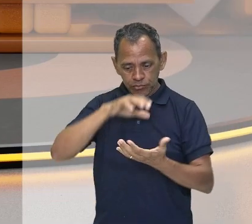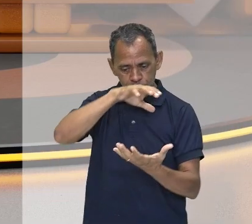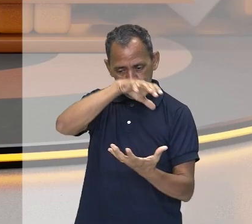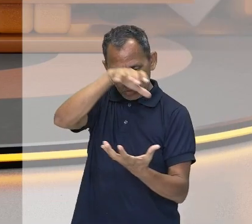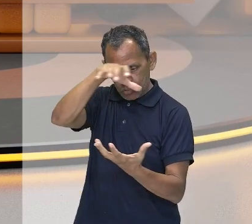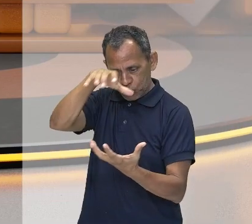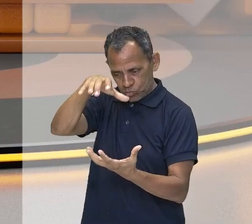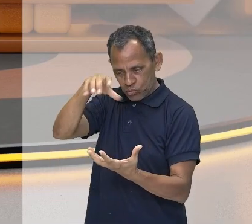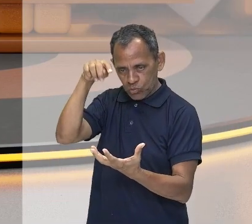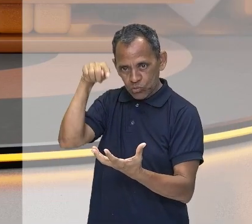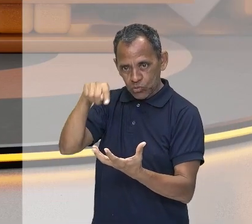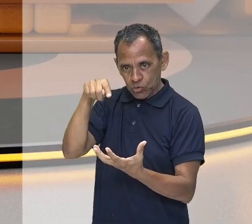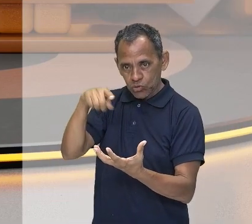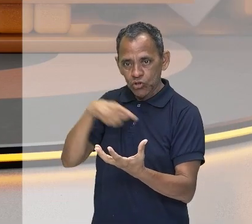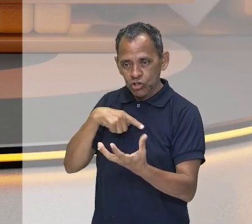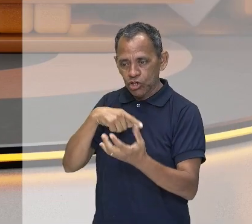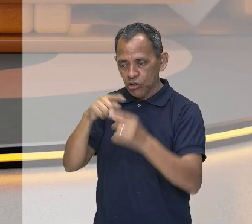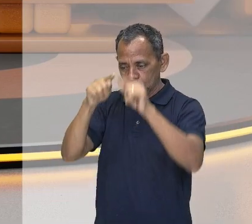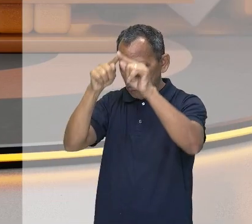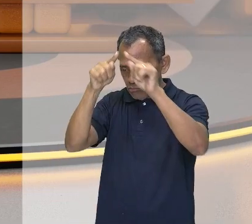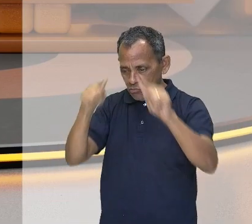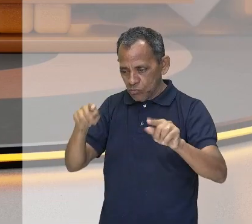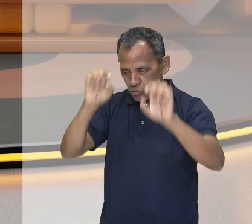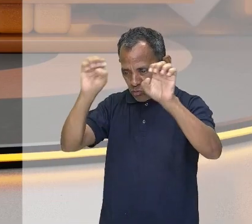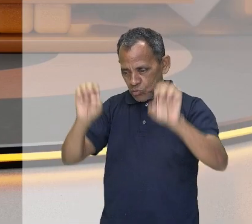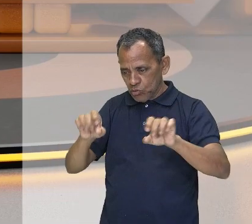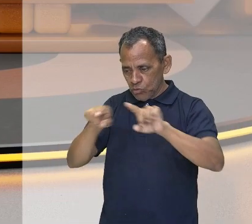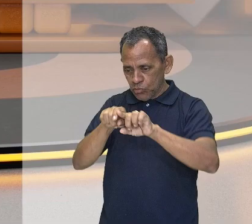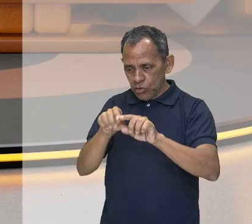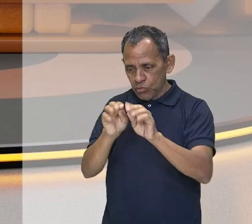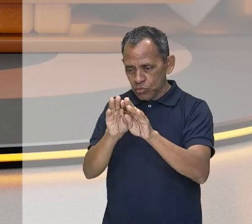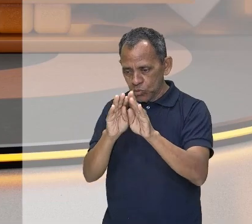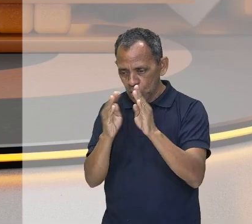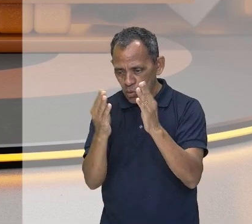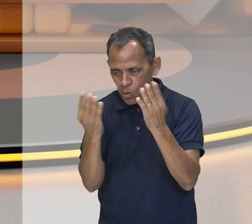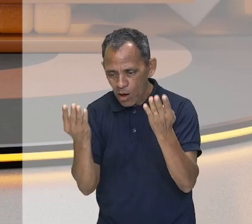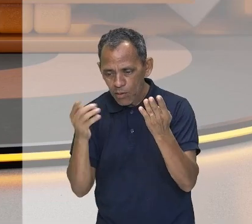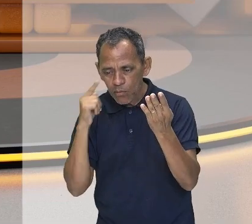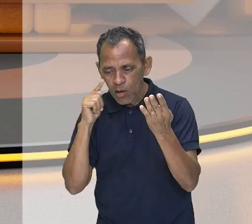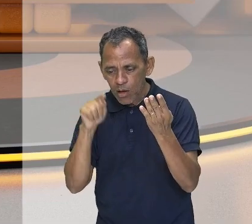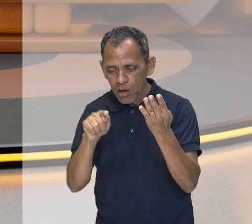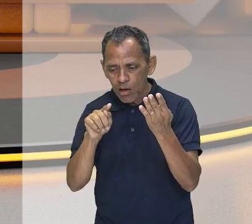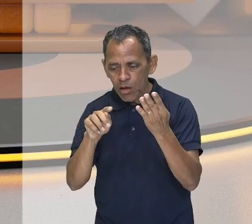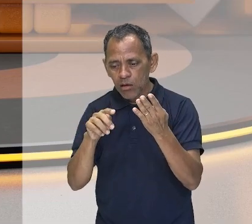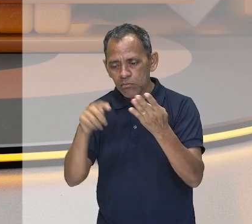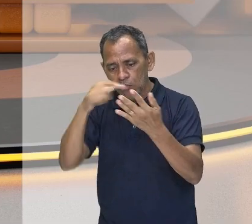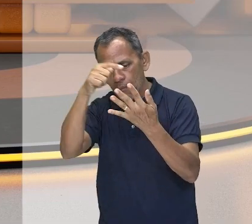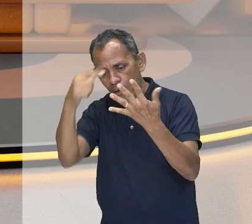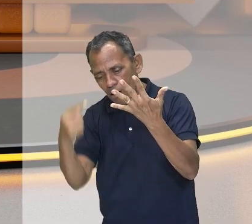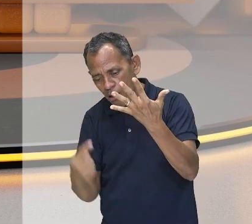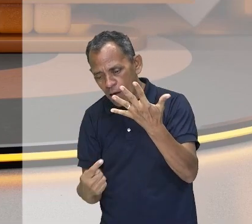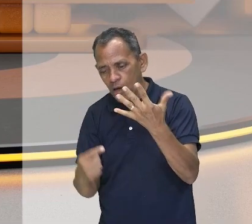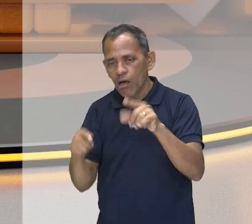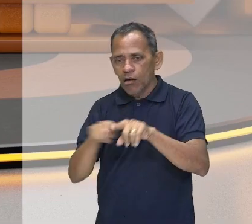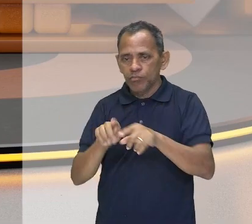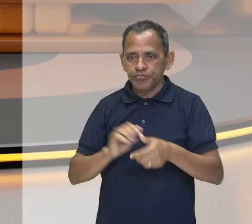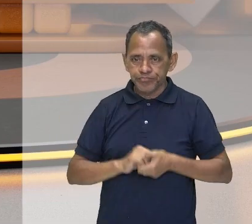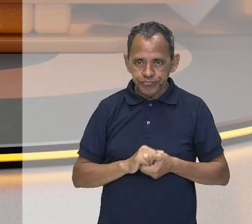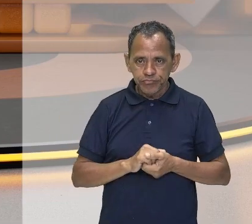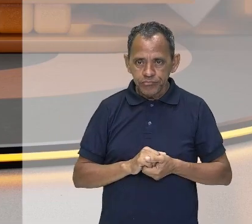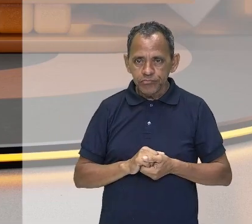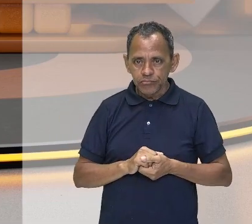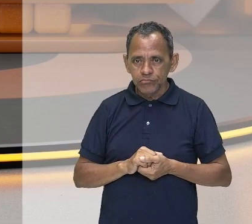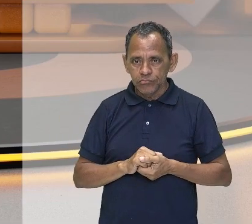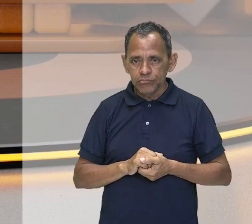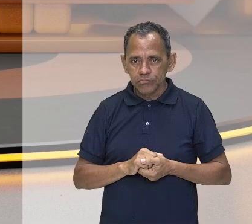envolvido ali por uma estrutura cônica, e quando você abre, você tem aí essa espécie de leque, e nessa espécie de leque está a